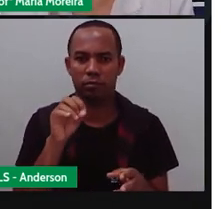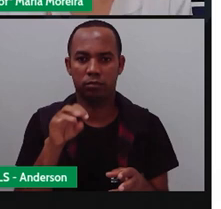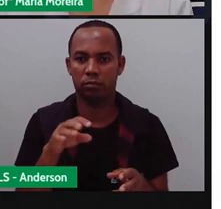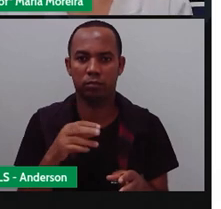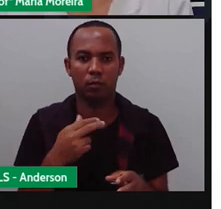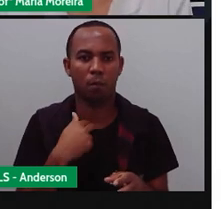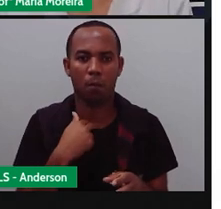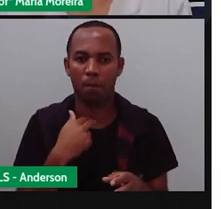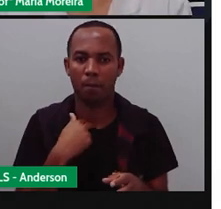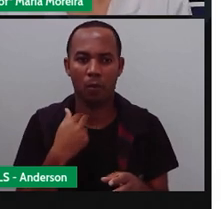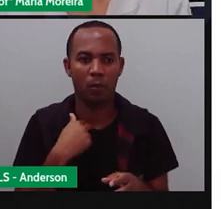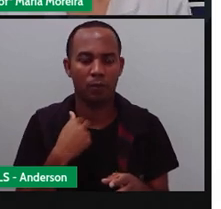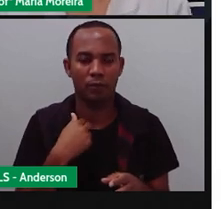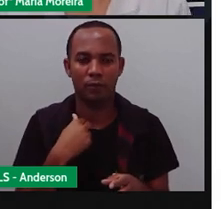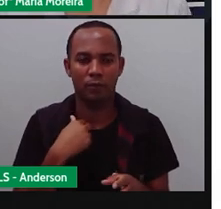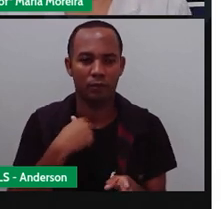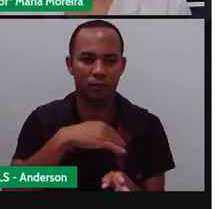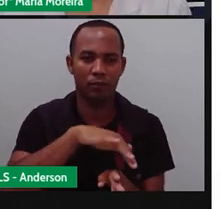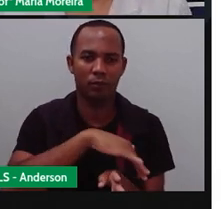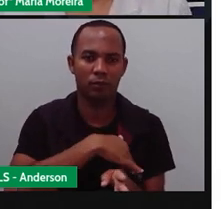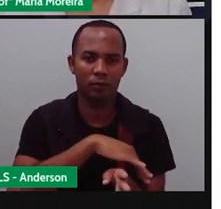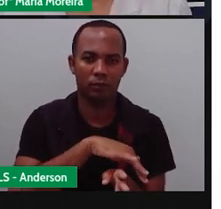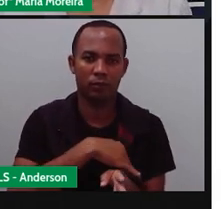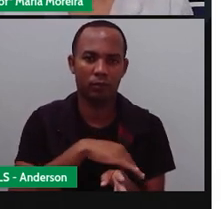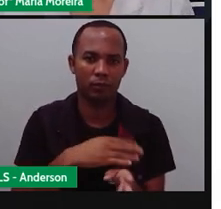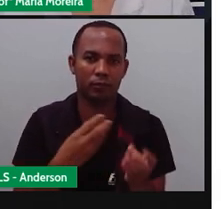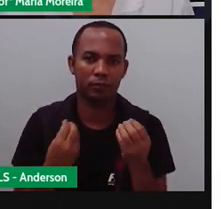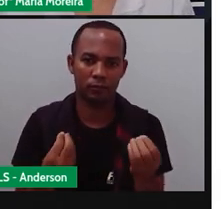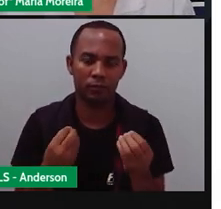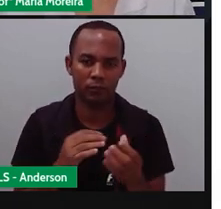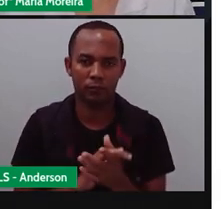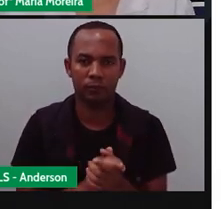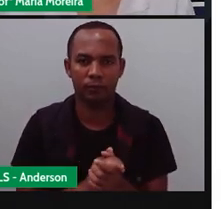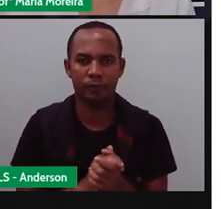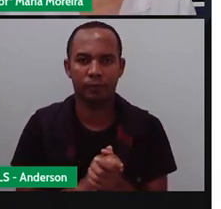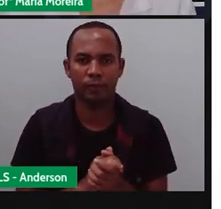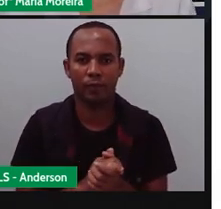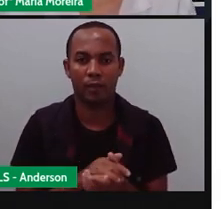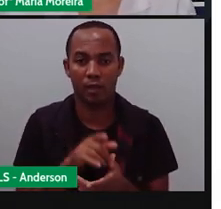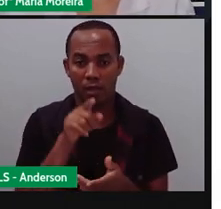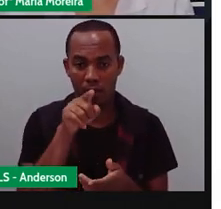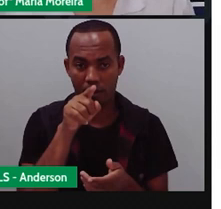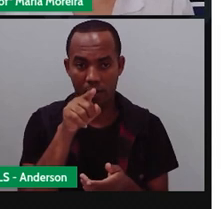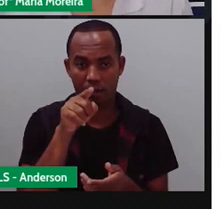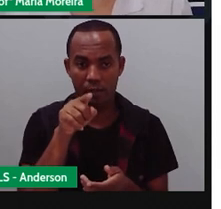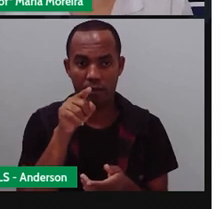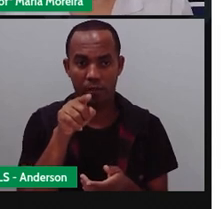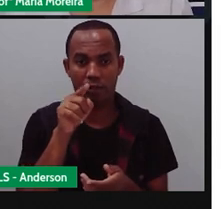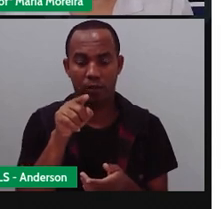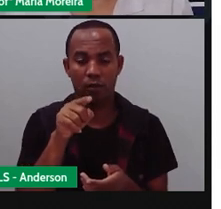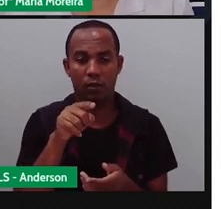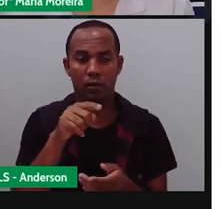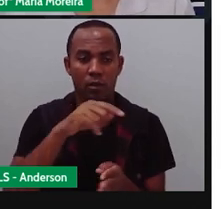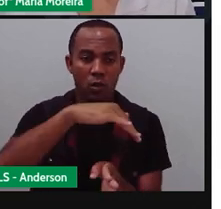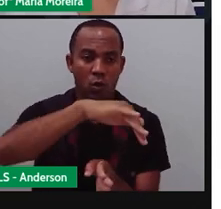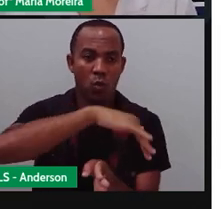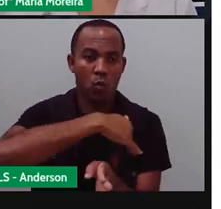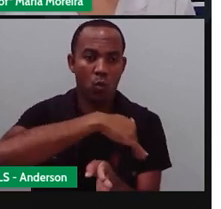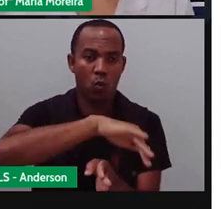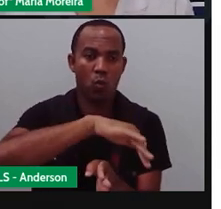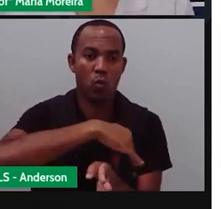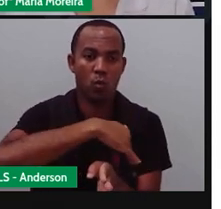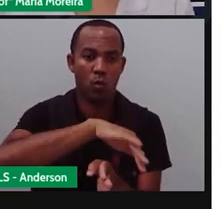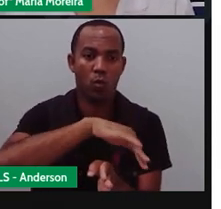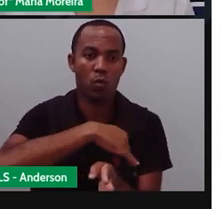isso é contra o código de trânsito certo portanto os tratores que estarão nas estradas né